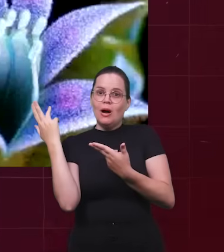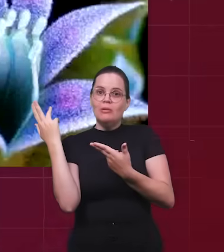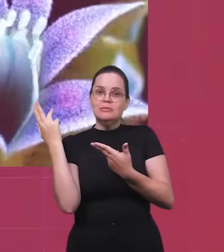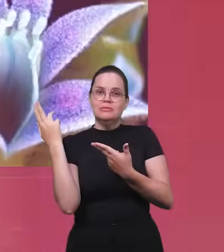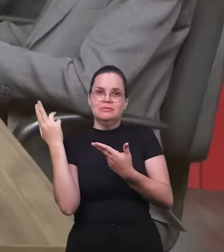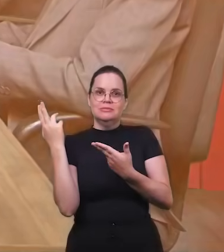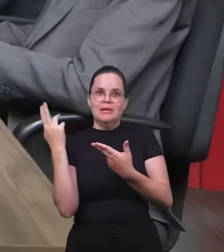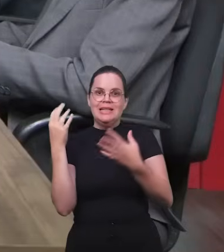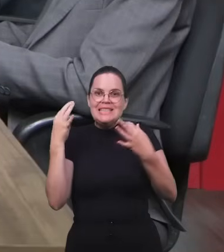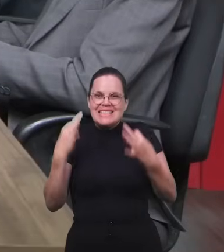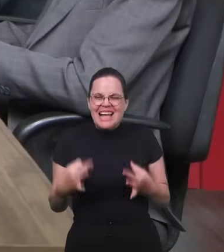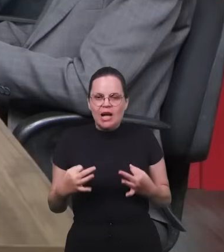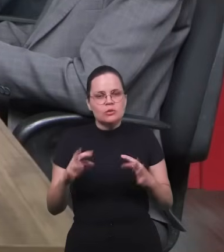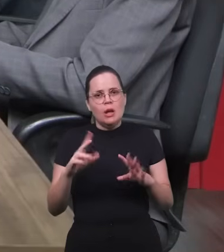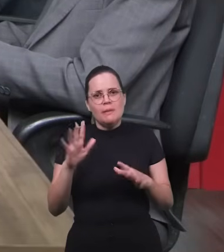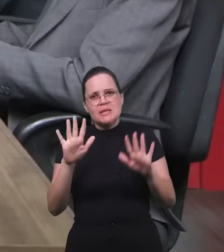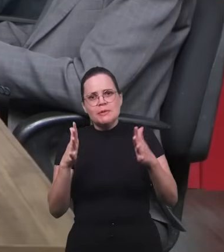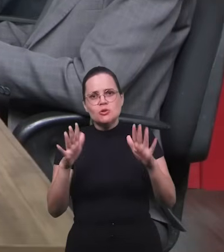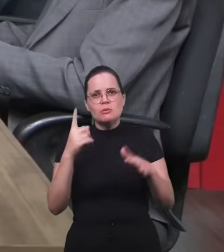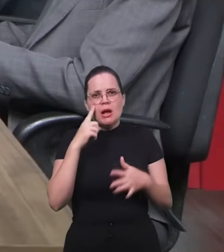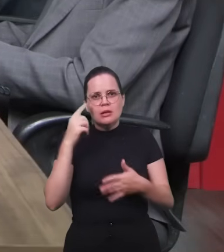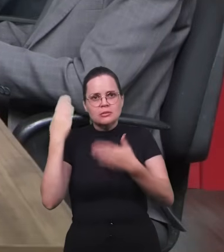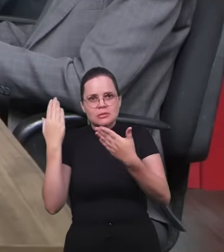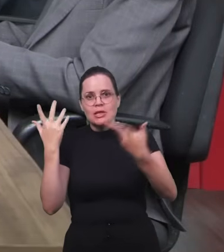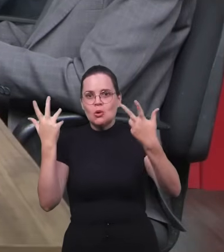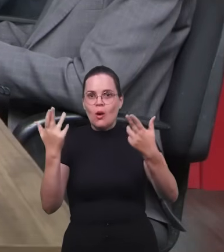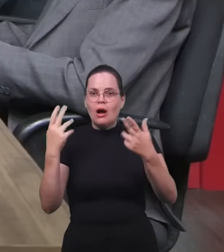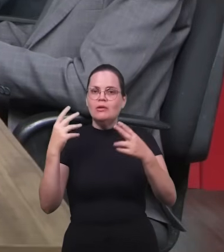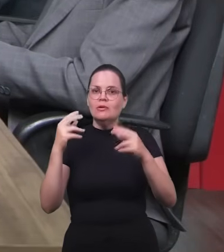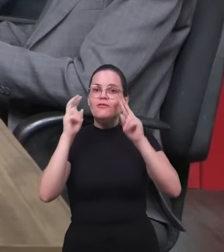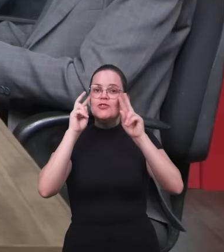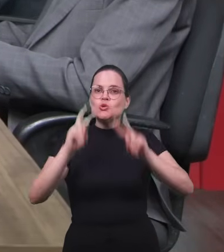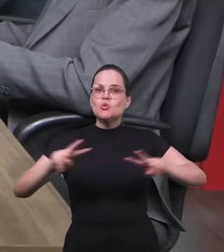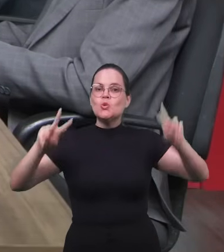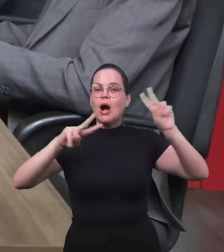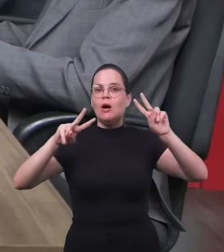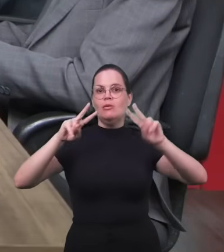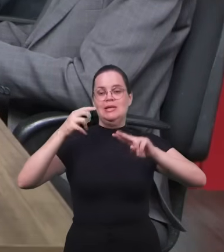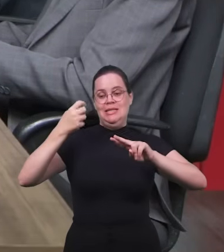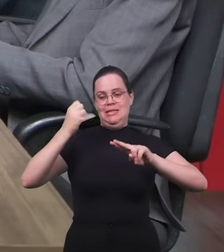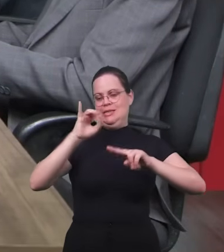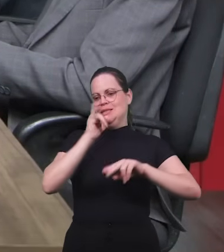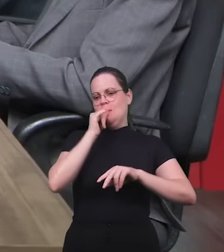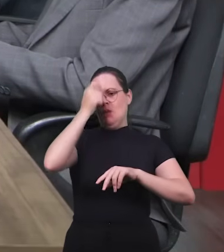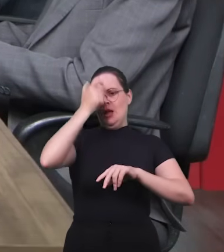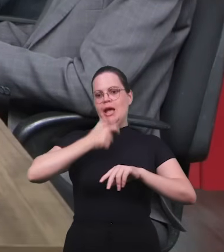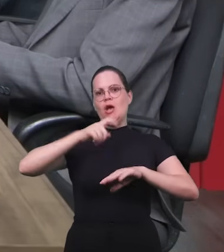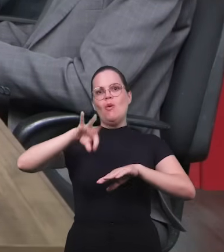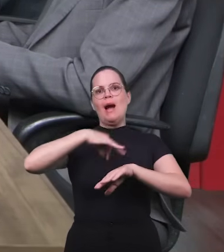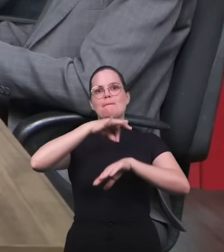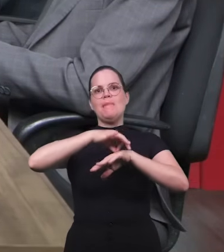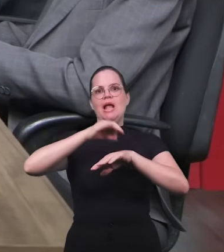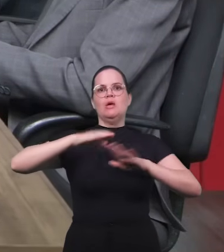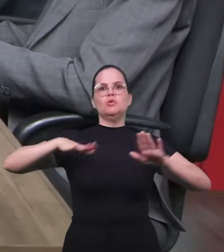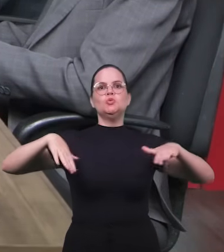exatamente assim, porque na verdade é uma representação gráfica de como seria a